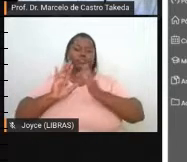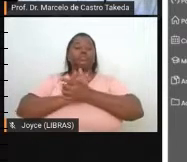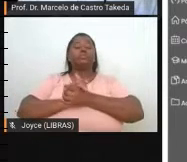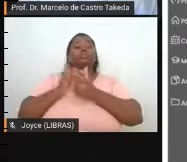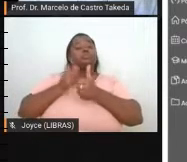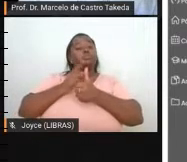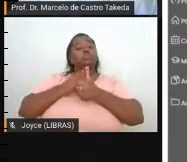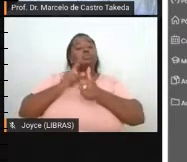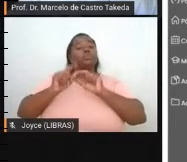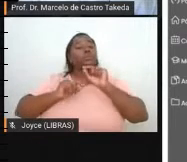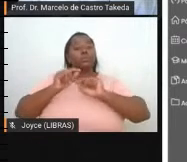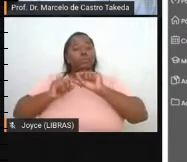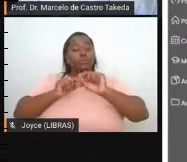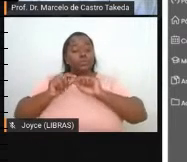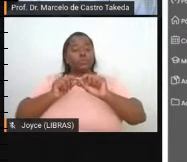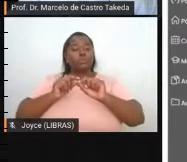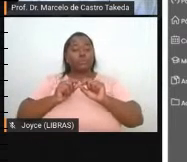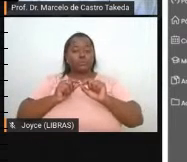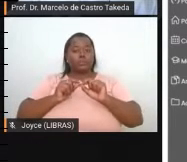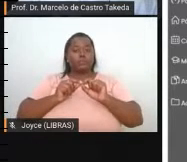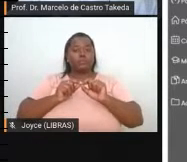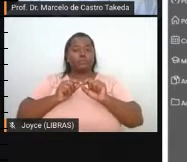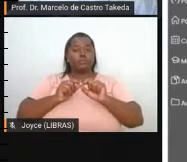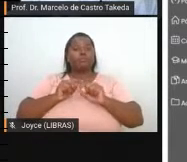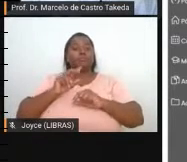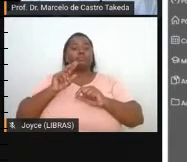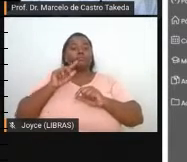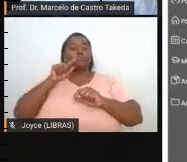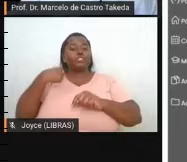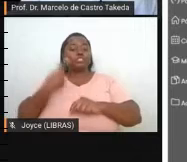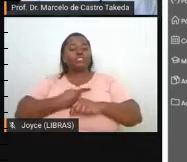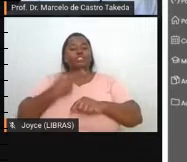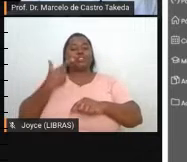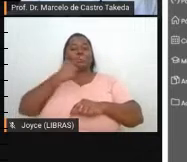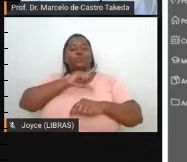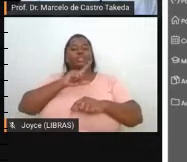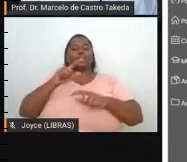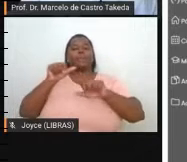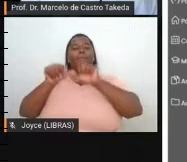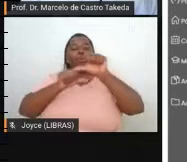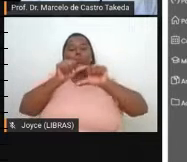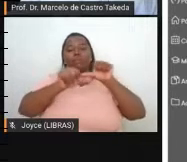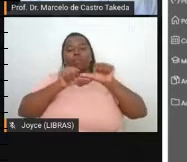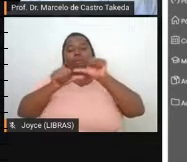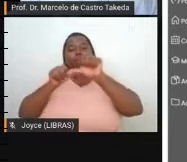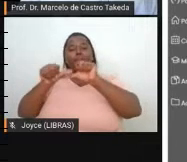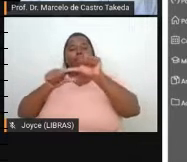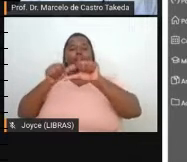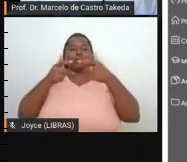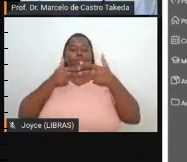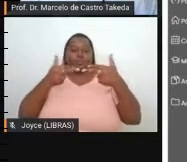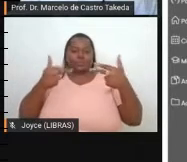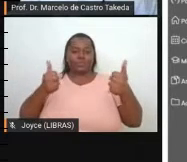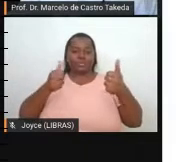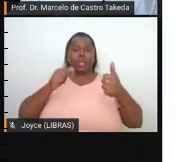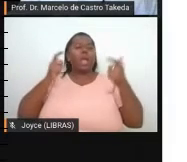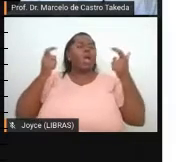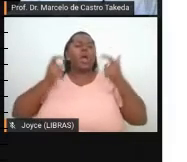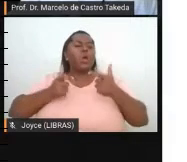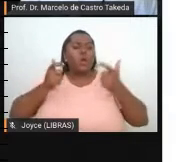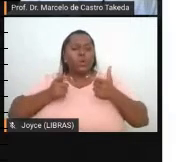aqui de mudar as coisas. Isso a gente faz nessa engrenagem aqui em cima.